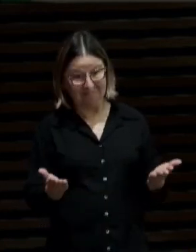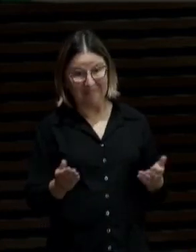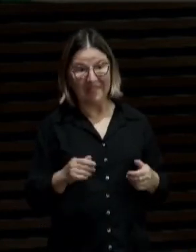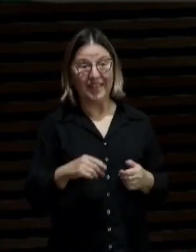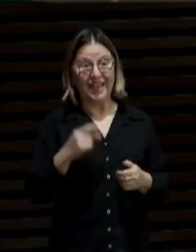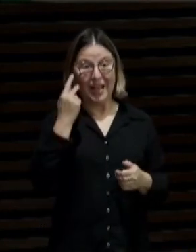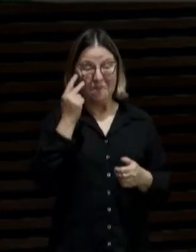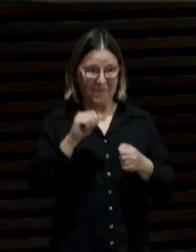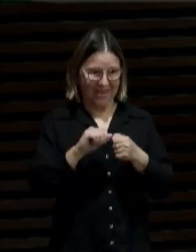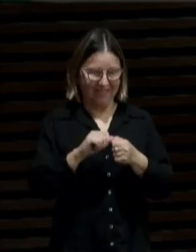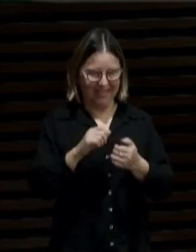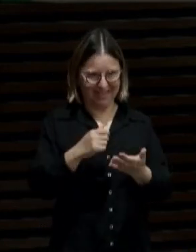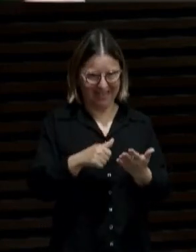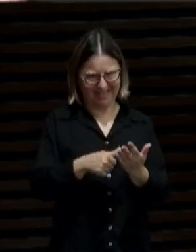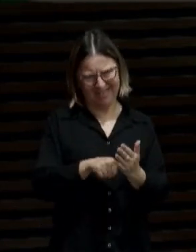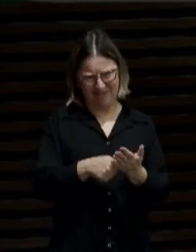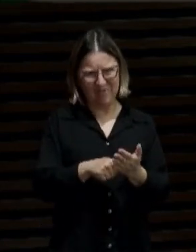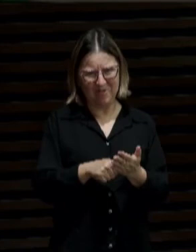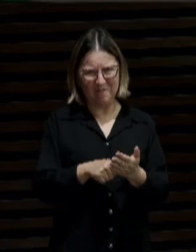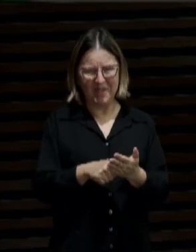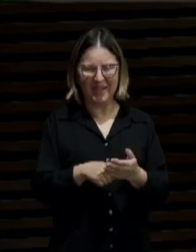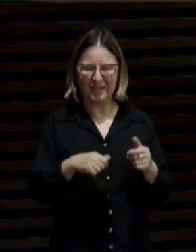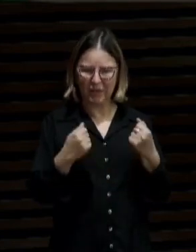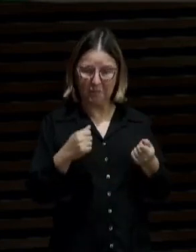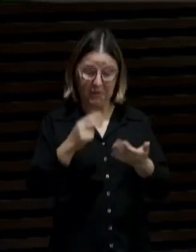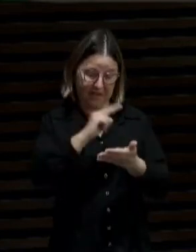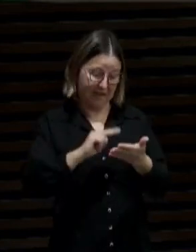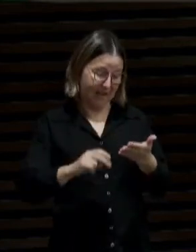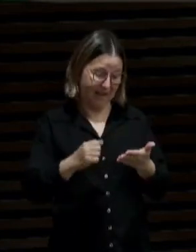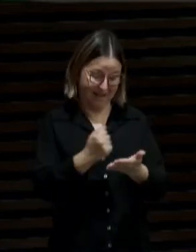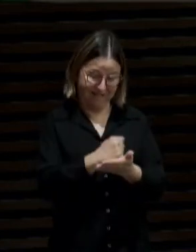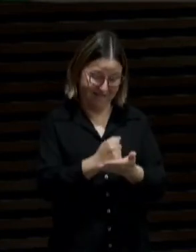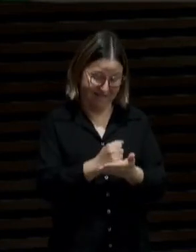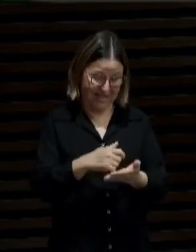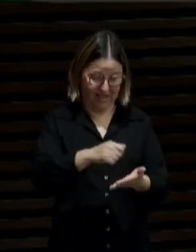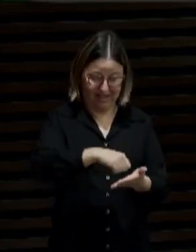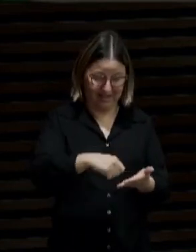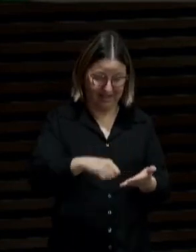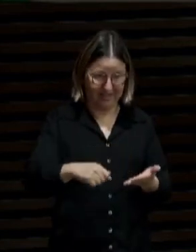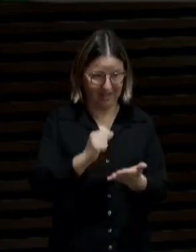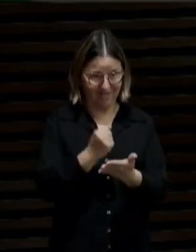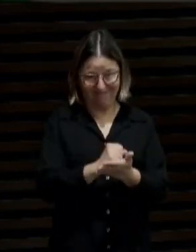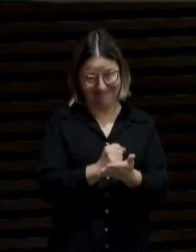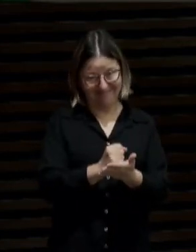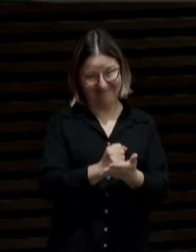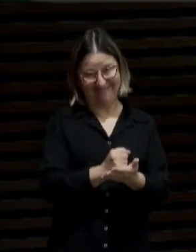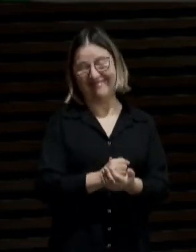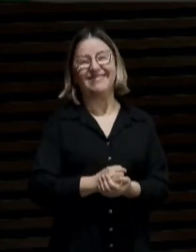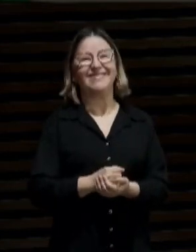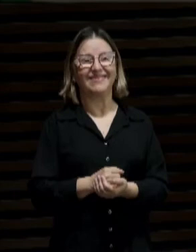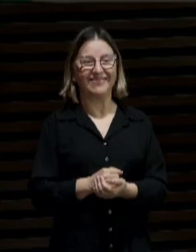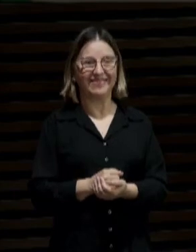um acordo, 2 lugares para assinar, eu assino, você está de acordo também, você assina, cartório, esse é, presente do Brasil, o